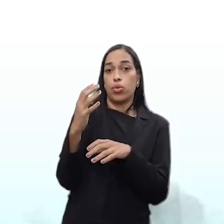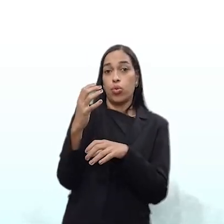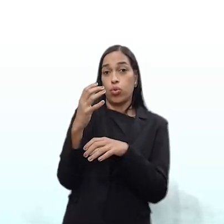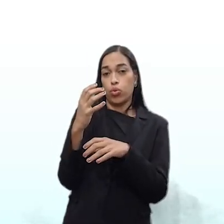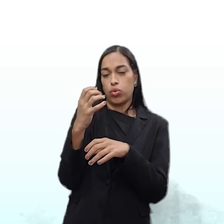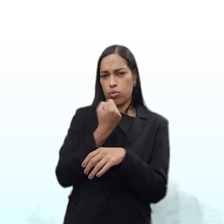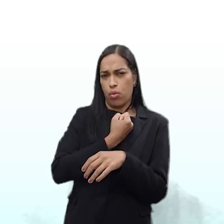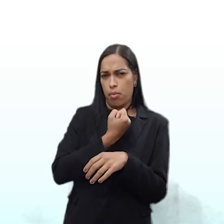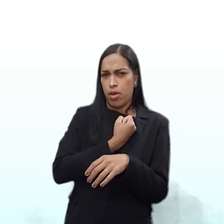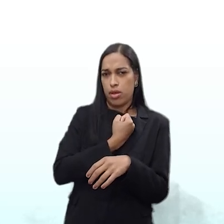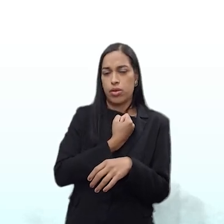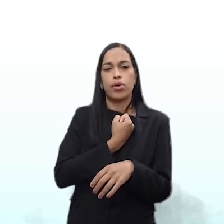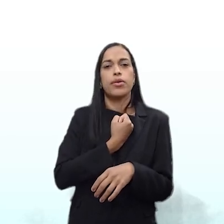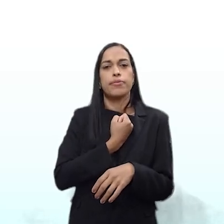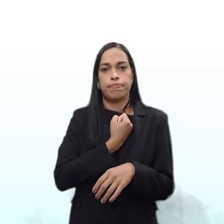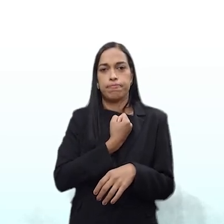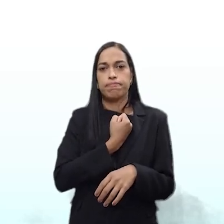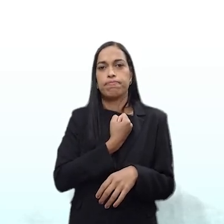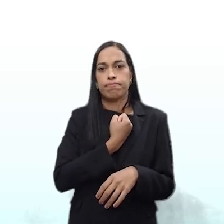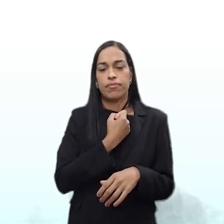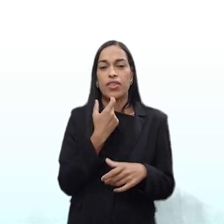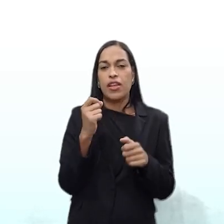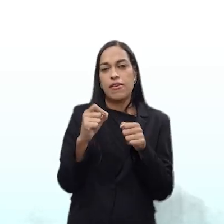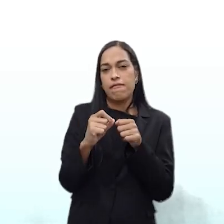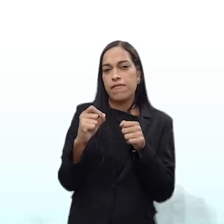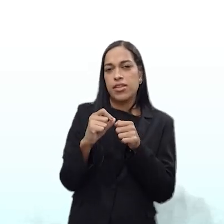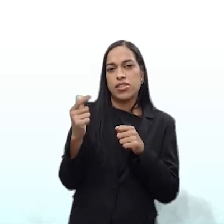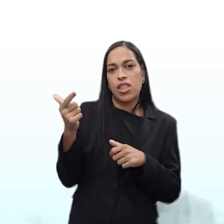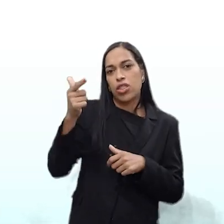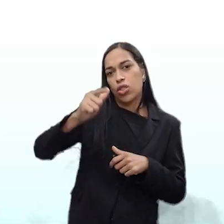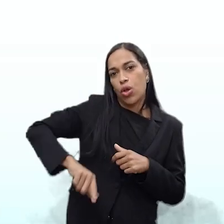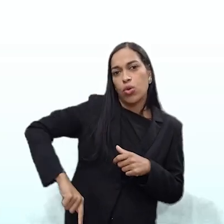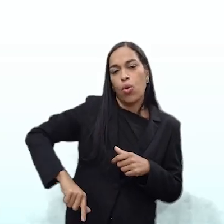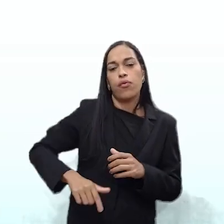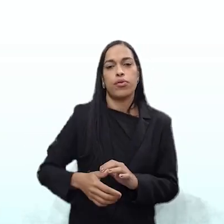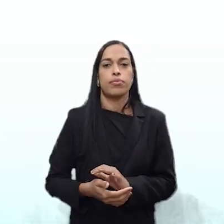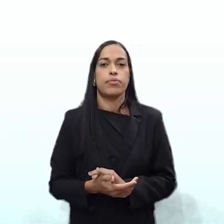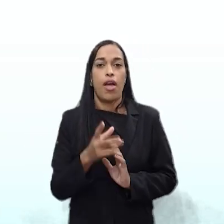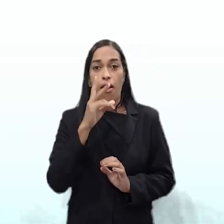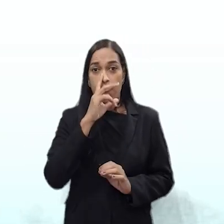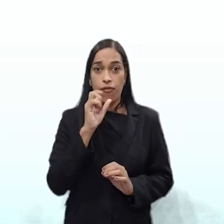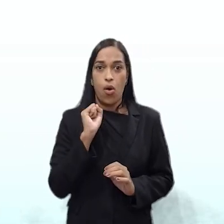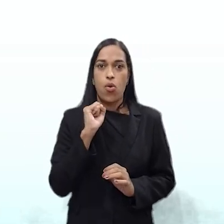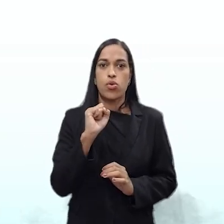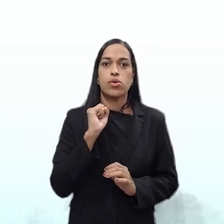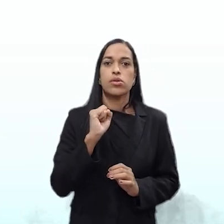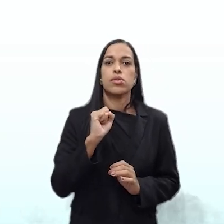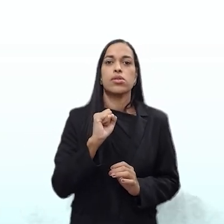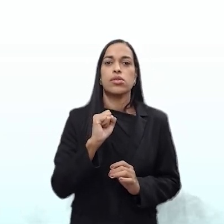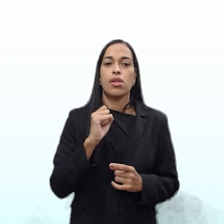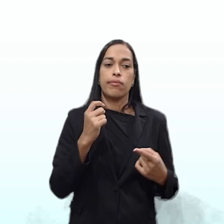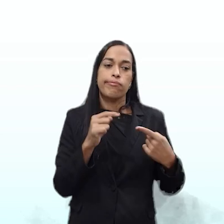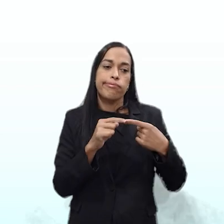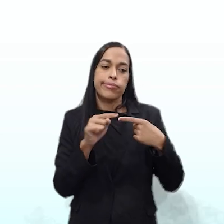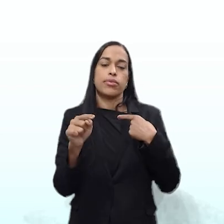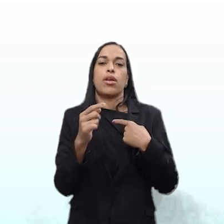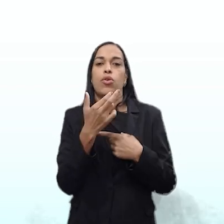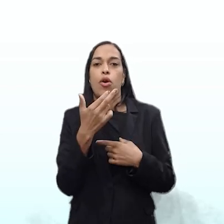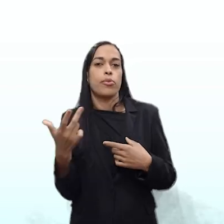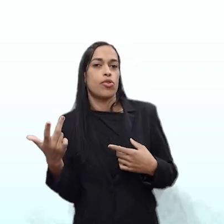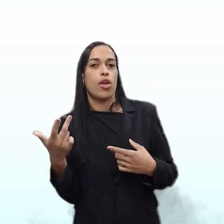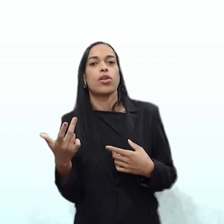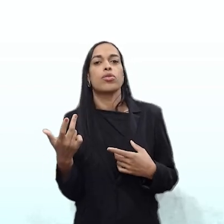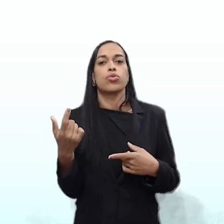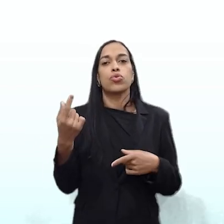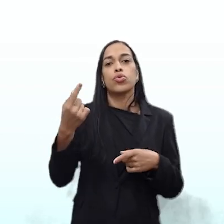número, você provavelmente deve refazer suas continhas. Então, a força de atrito ela vai contrário aos objetos